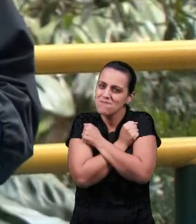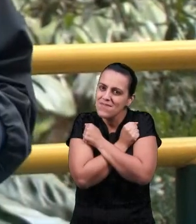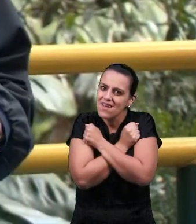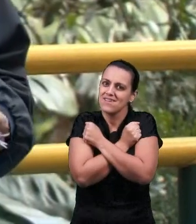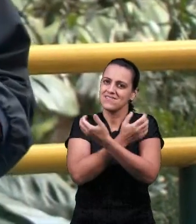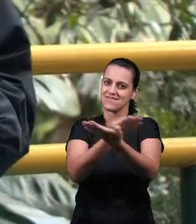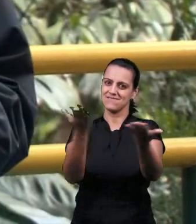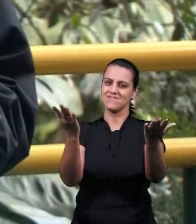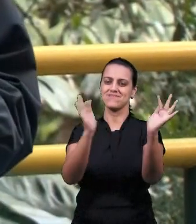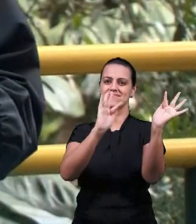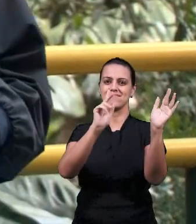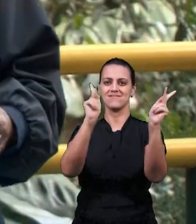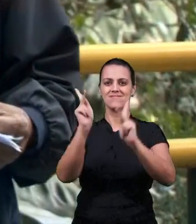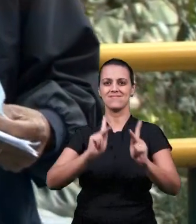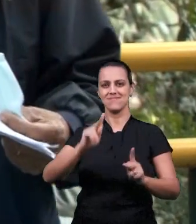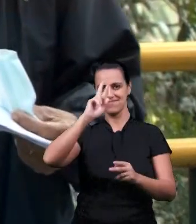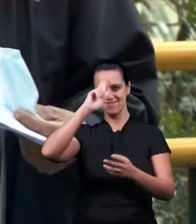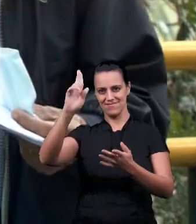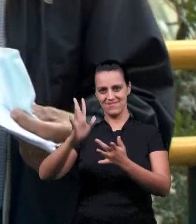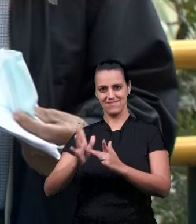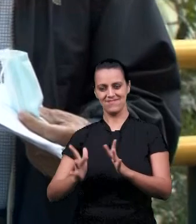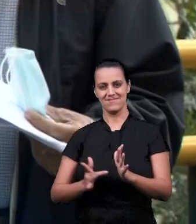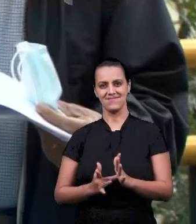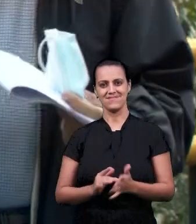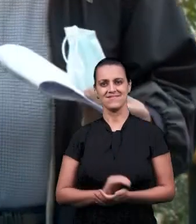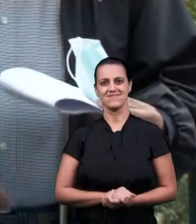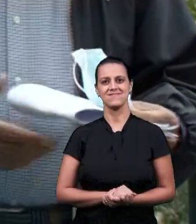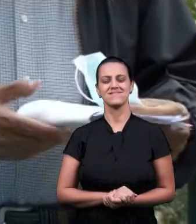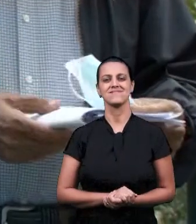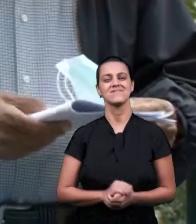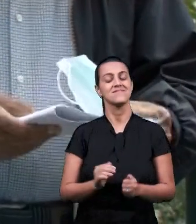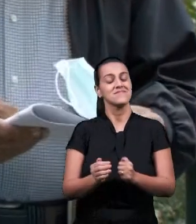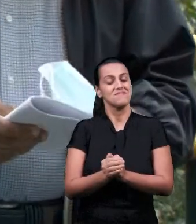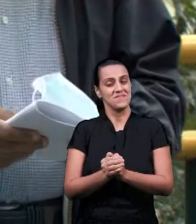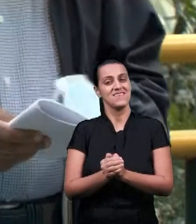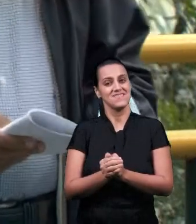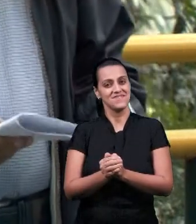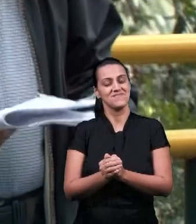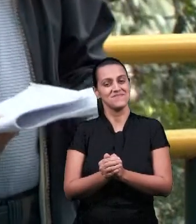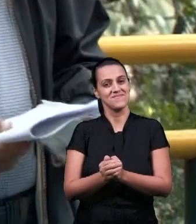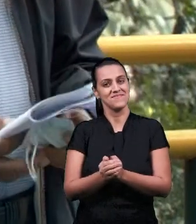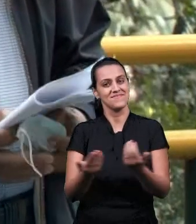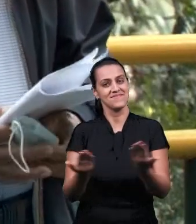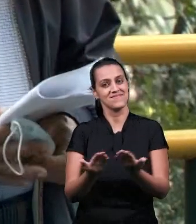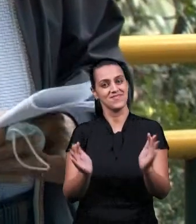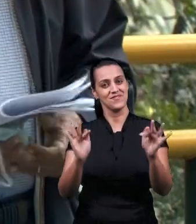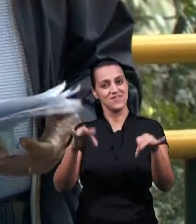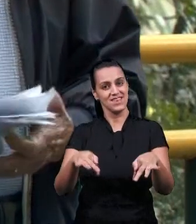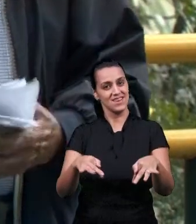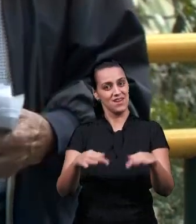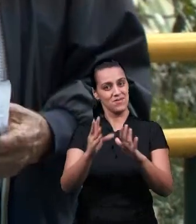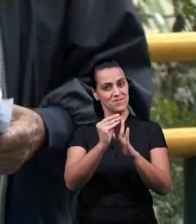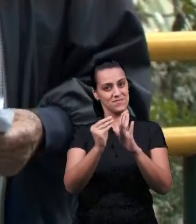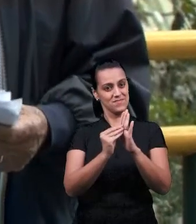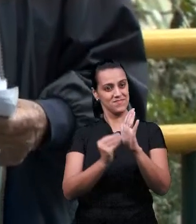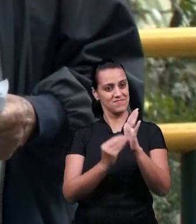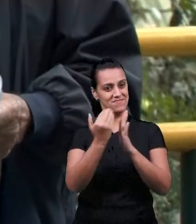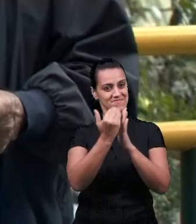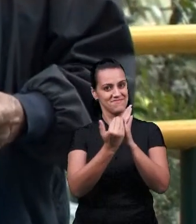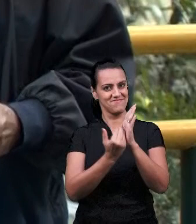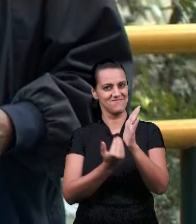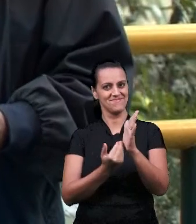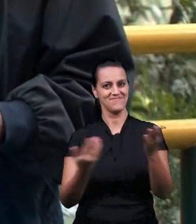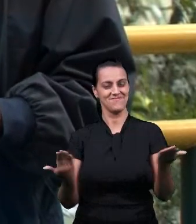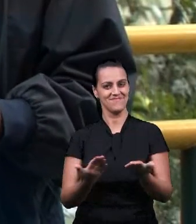A paz do Senhor Jesus. Glória a Jesus. Amém. Nós estamos então chegando assim ao final da nossa programação de hoje, com a alegria de contar com a sua